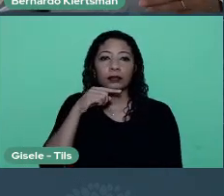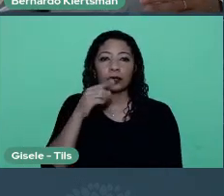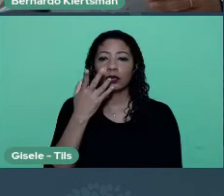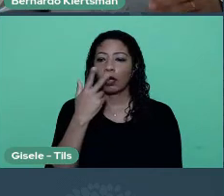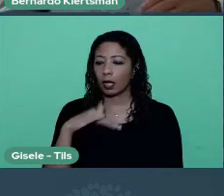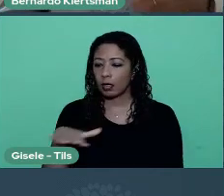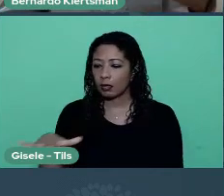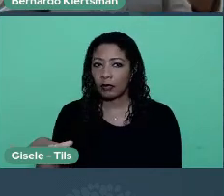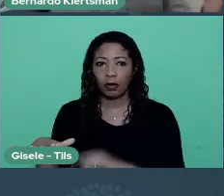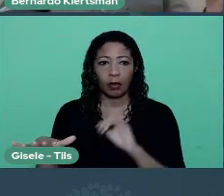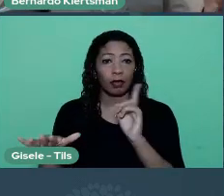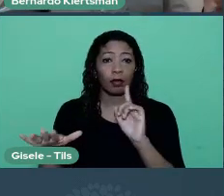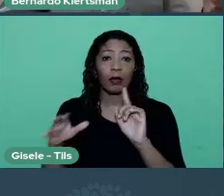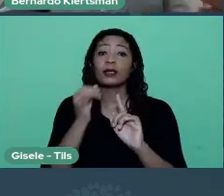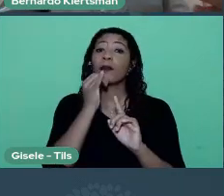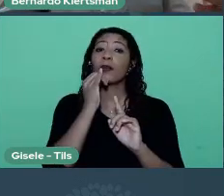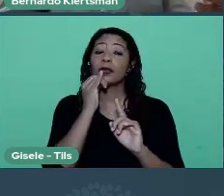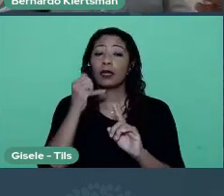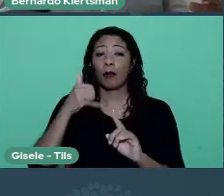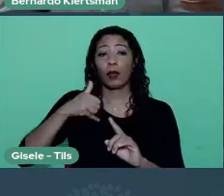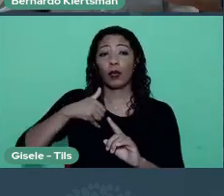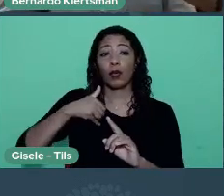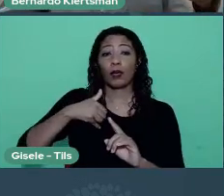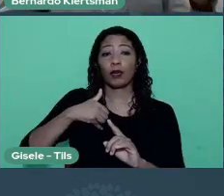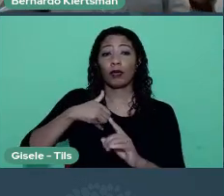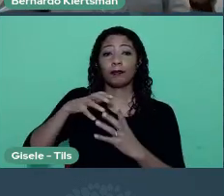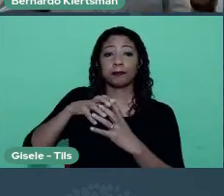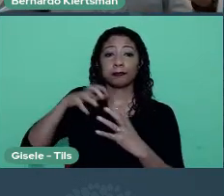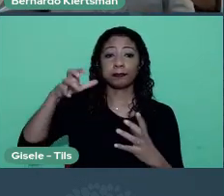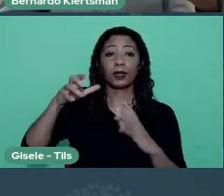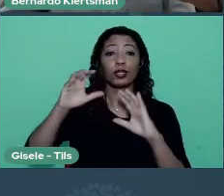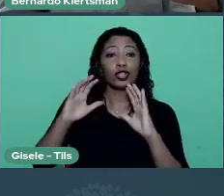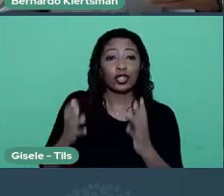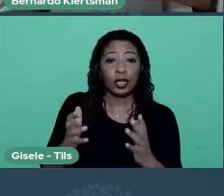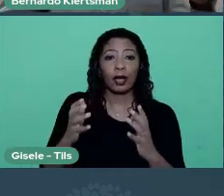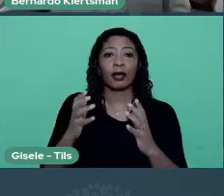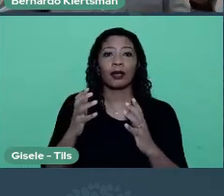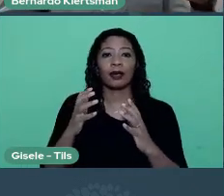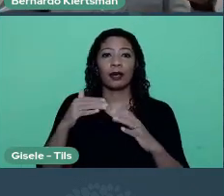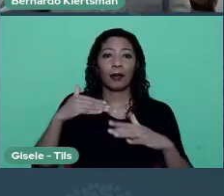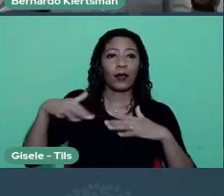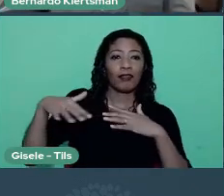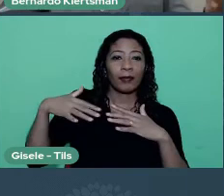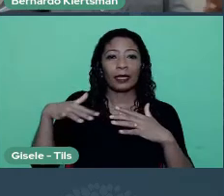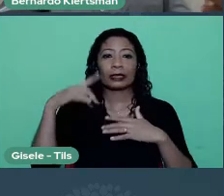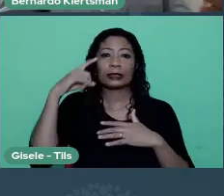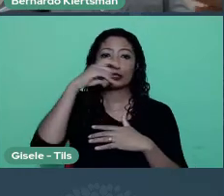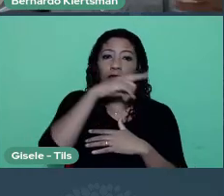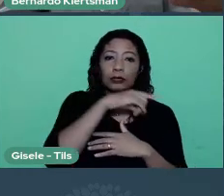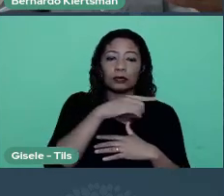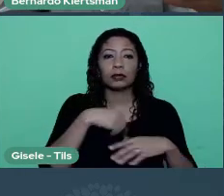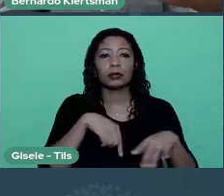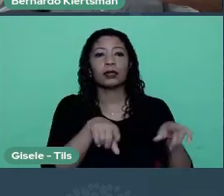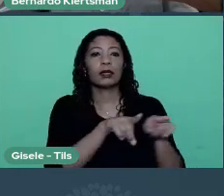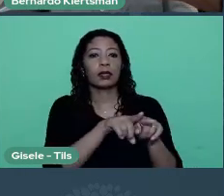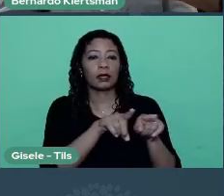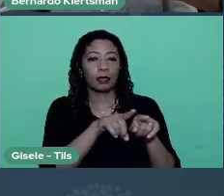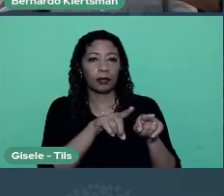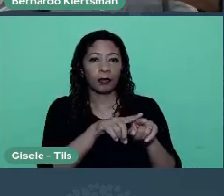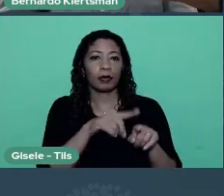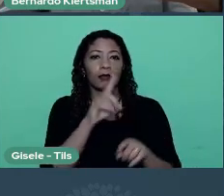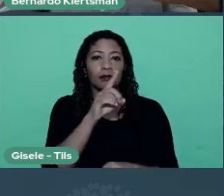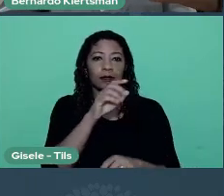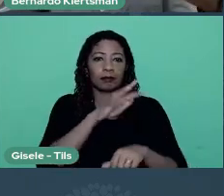você pode usar, por exemplo, em idosos que não têm coordenação, ou até pacientes neuropatas, e assim